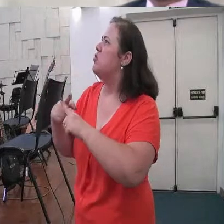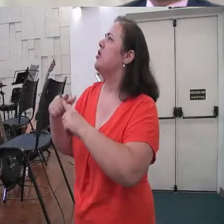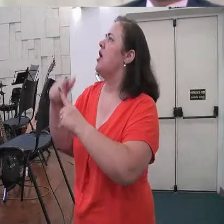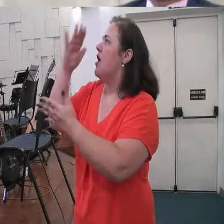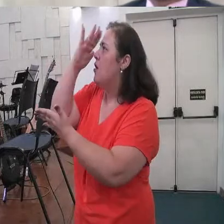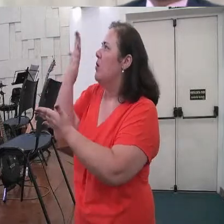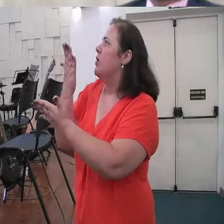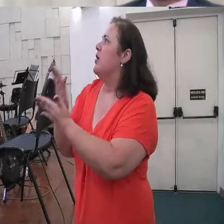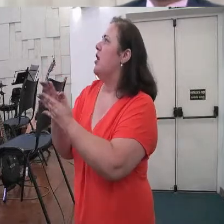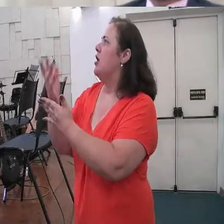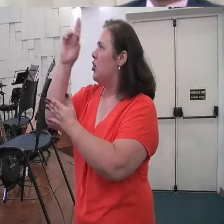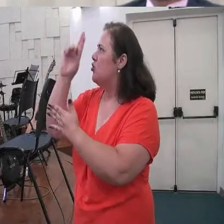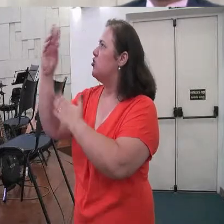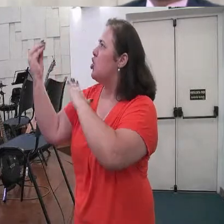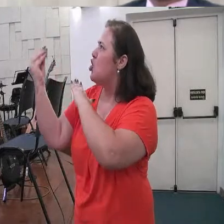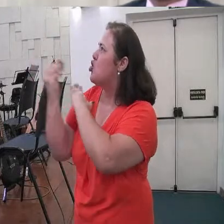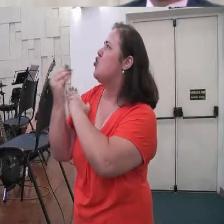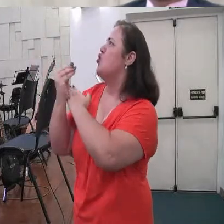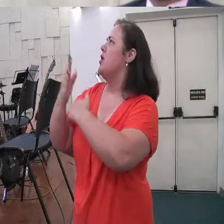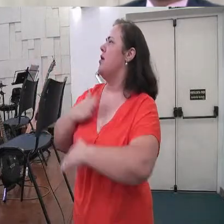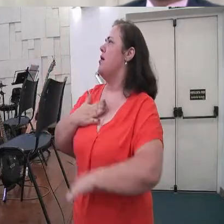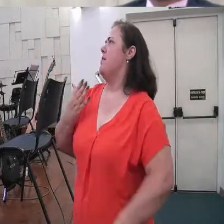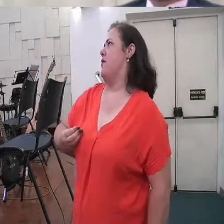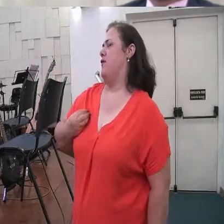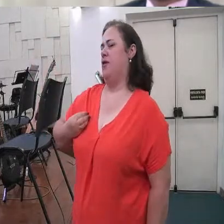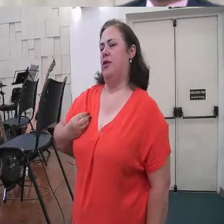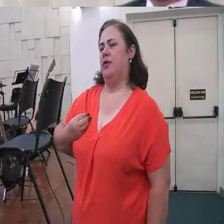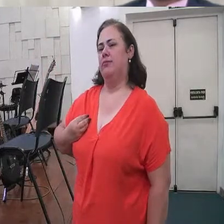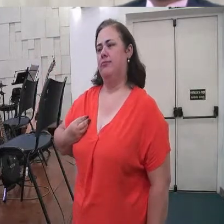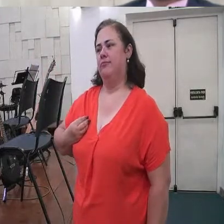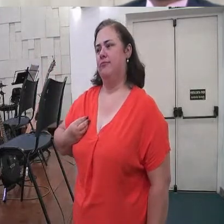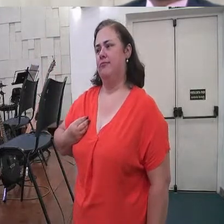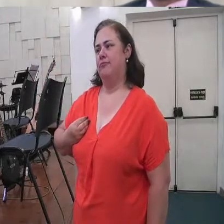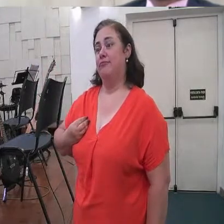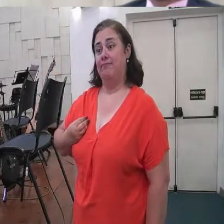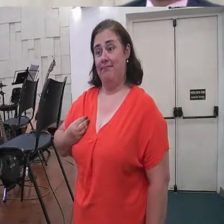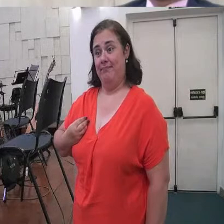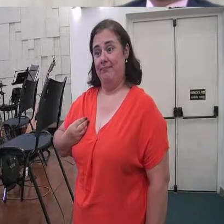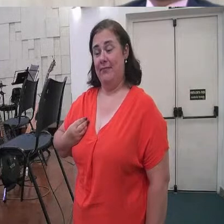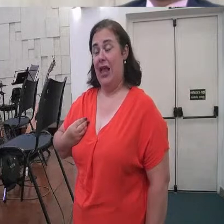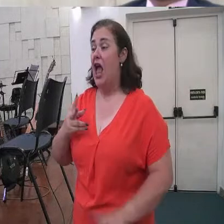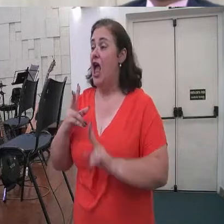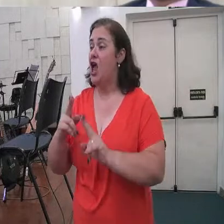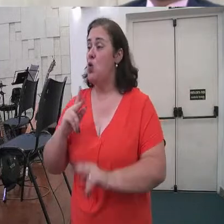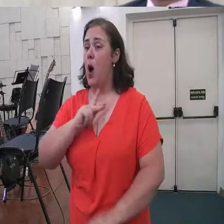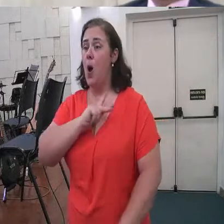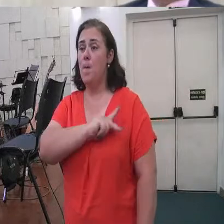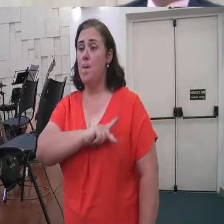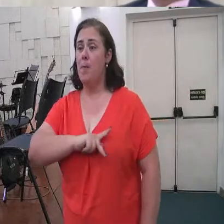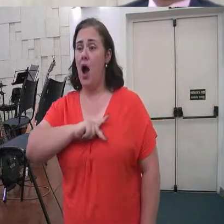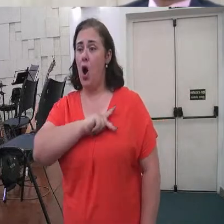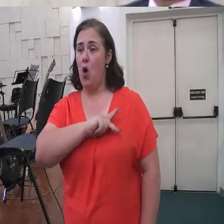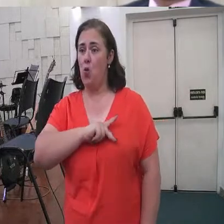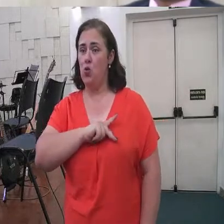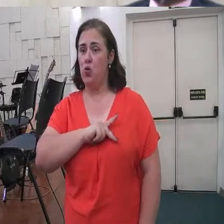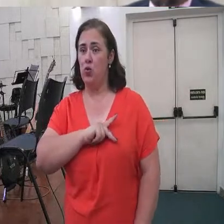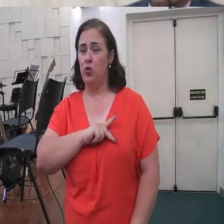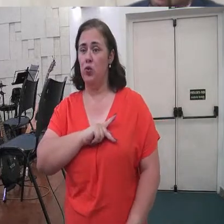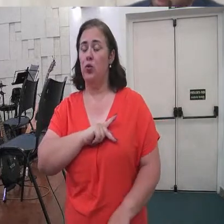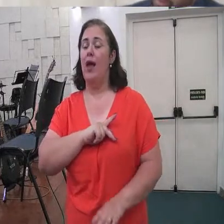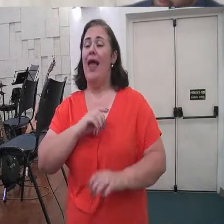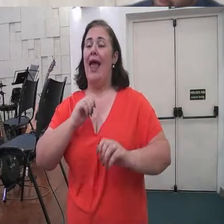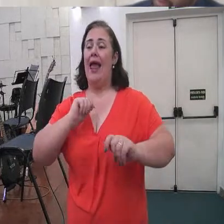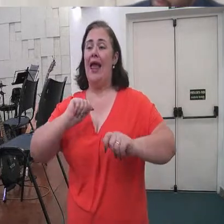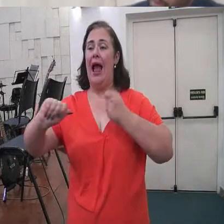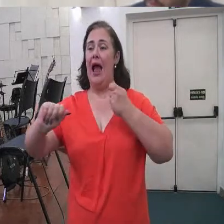salvação. Fé resiliente, é a fé de Paulo. É a fé de Paulo em Atos capítulo 21, versículos 7 a 13,